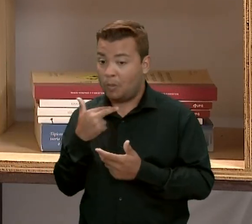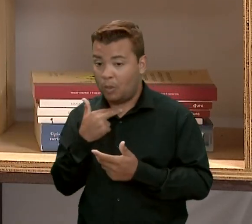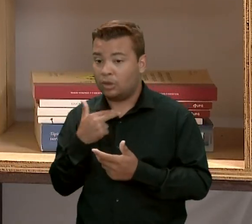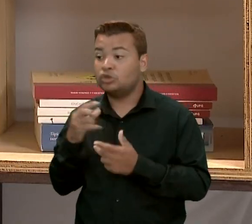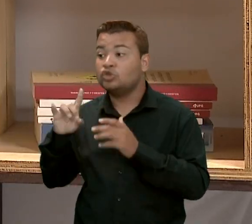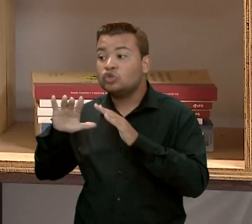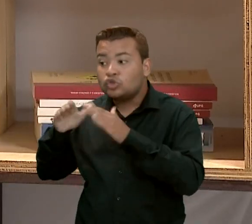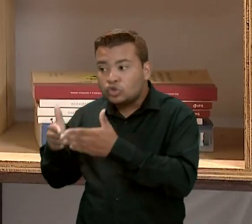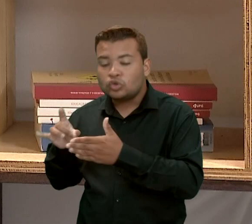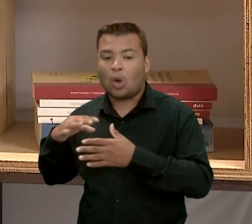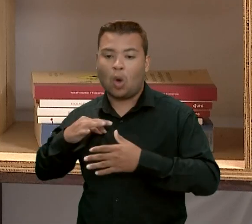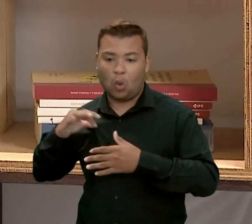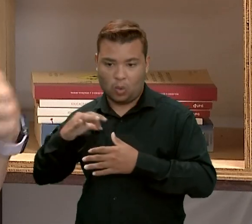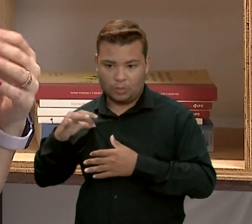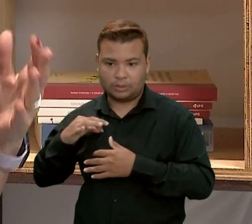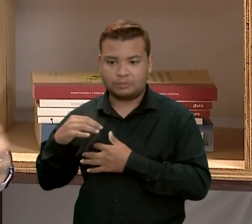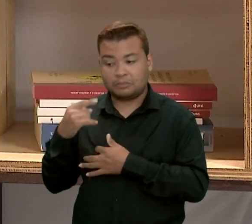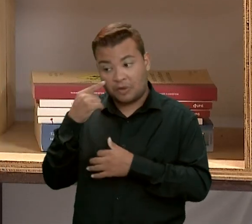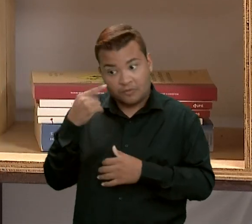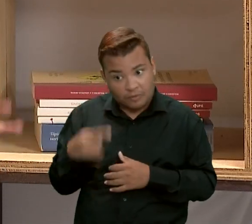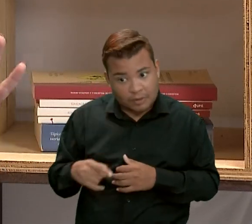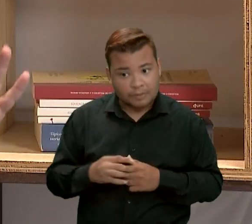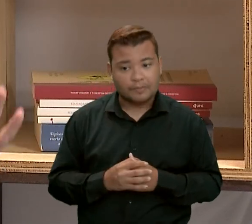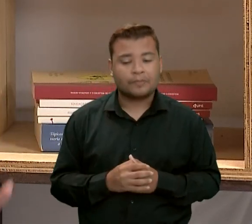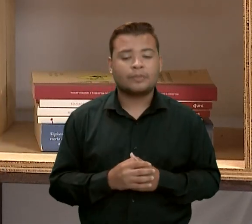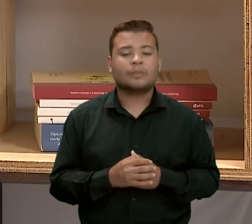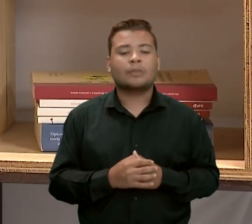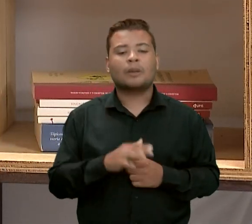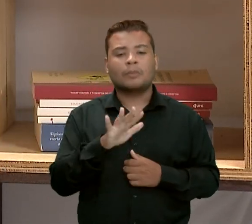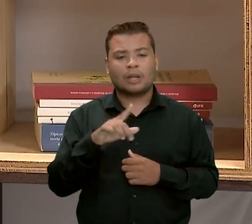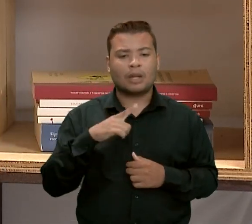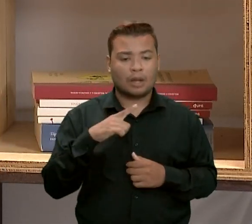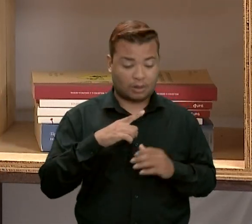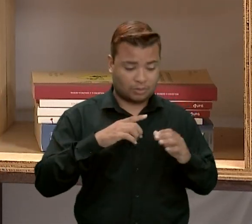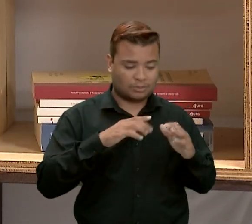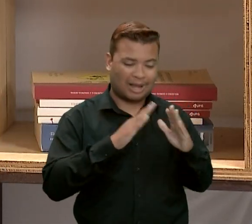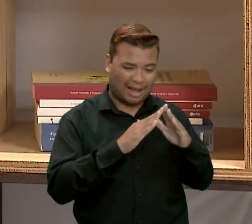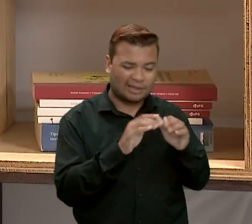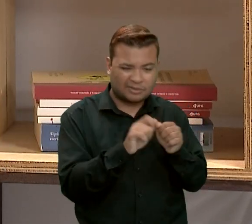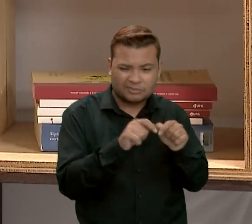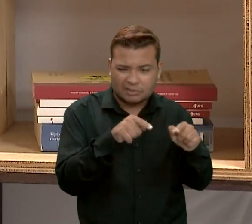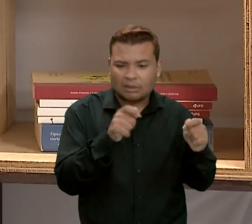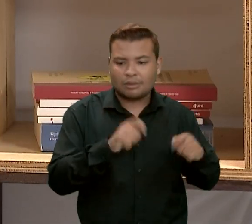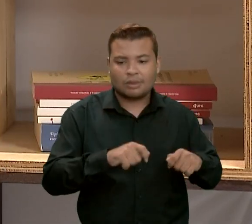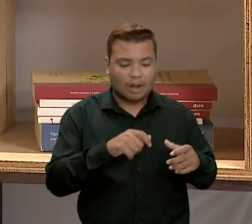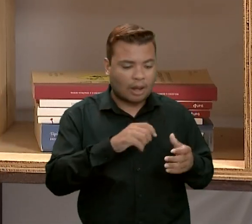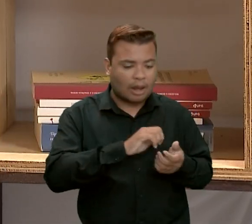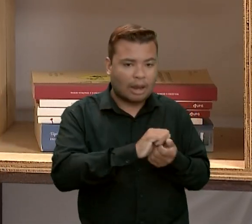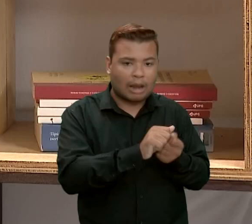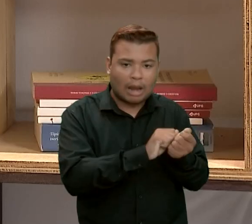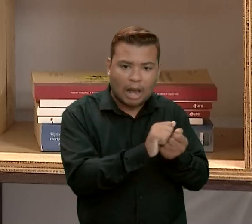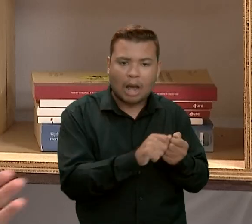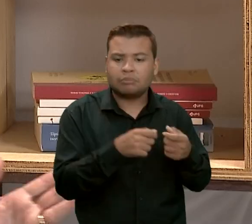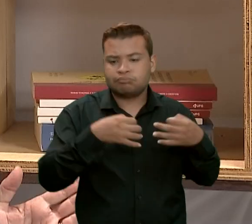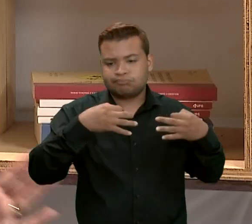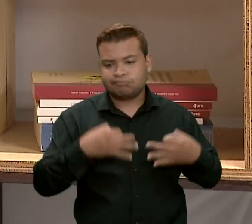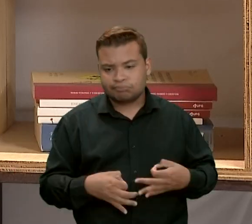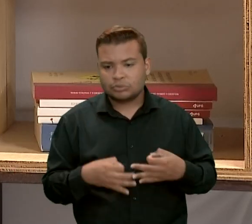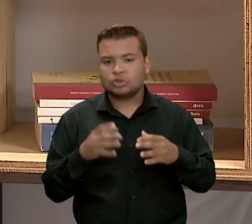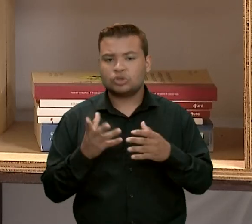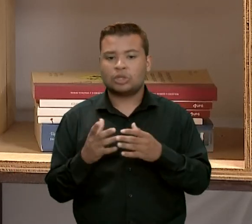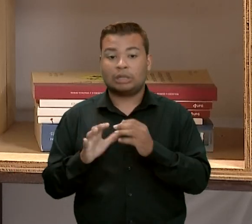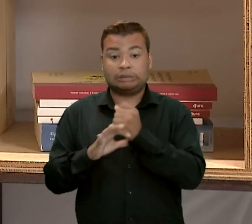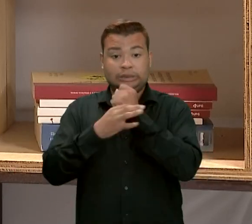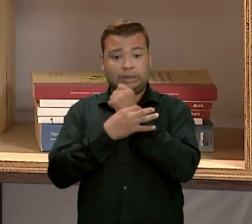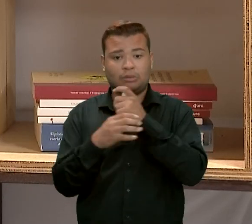fazer em casa, então a gente passa uma água, depois faz essa solução, deixa um tempo ali e depois a gente pode guardar esse alimento já seguro na